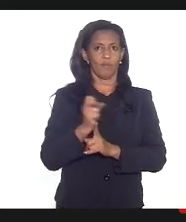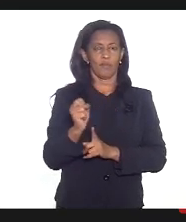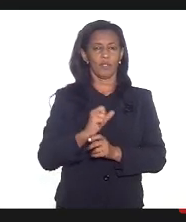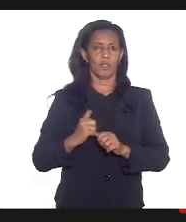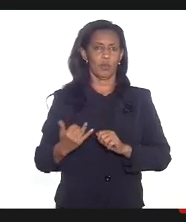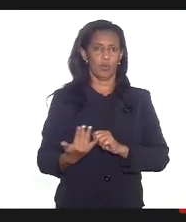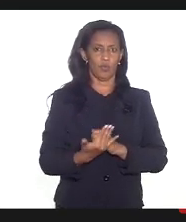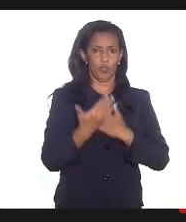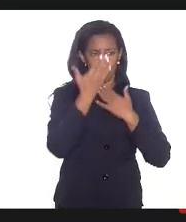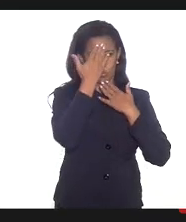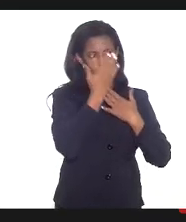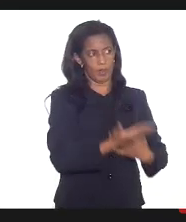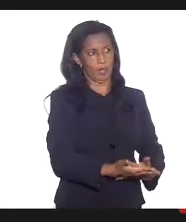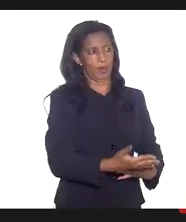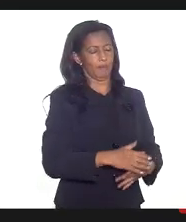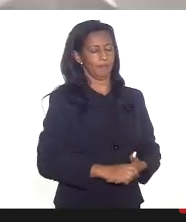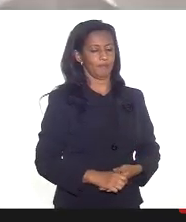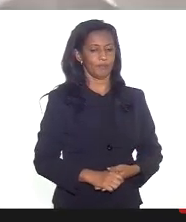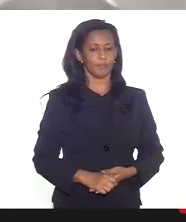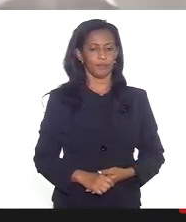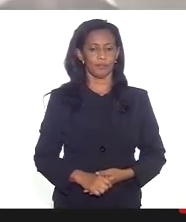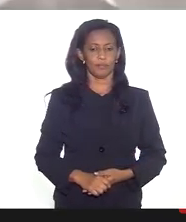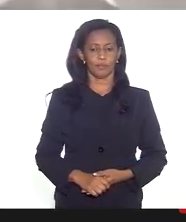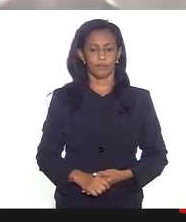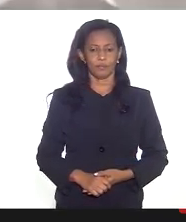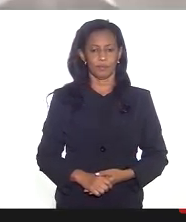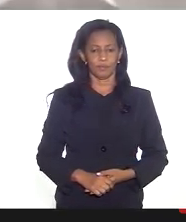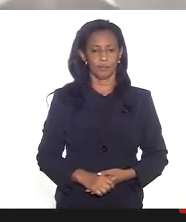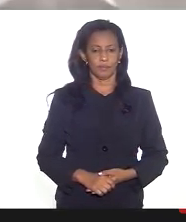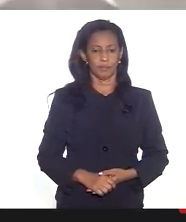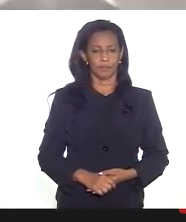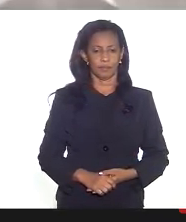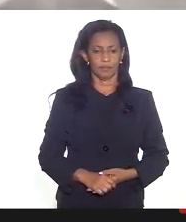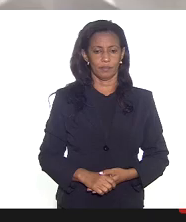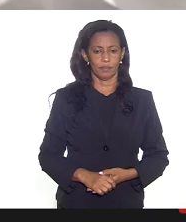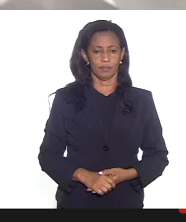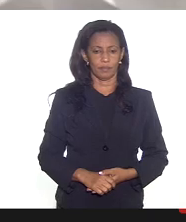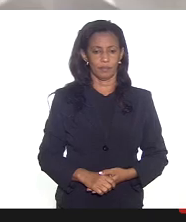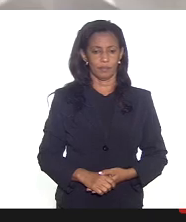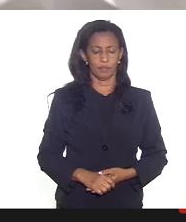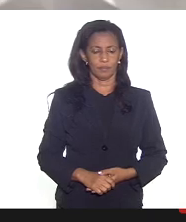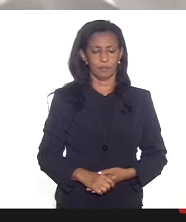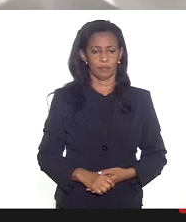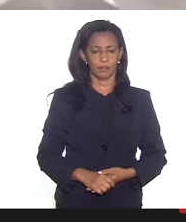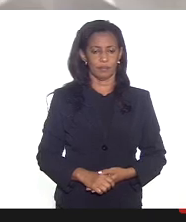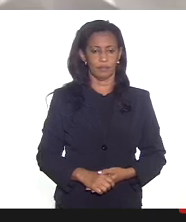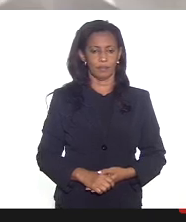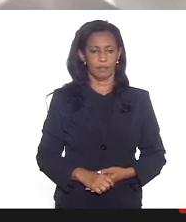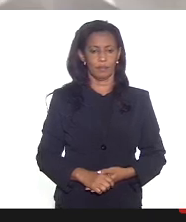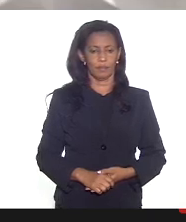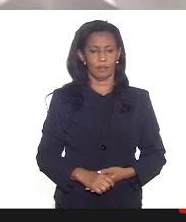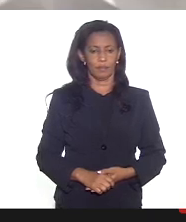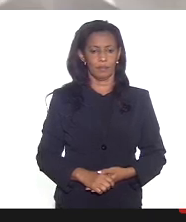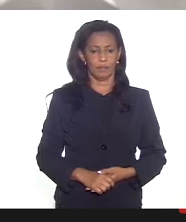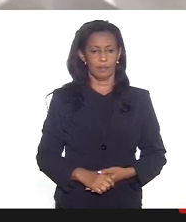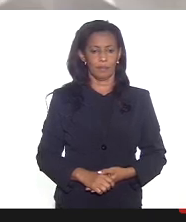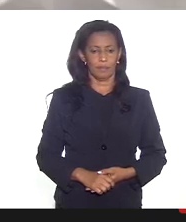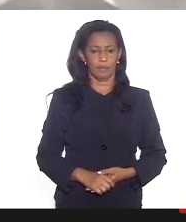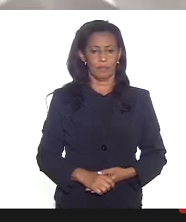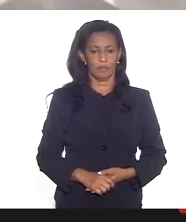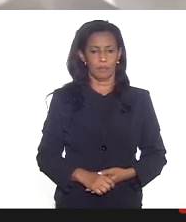obrigado bom obrigada Dr Carlos vomitam eu queria fazer agora uma rodada